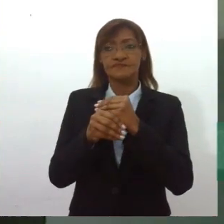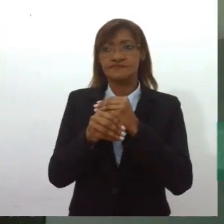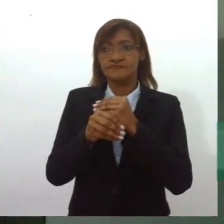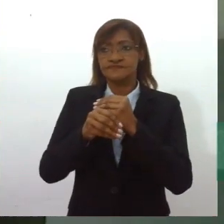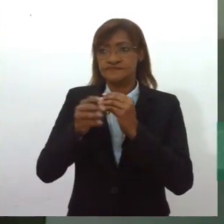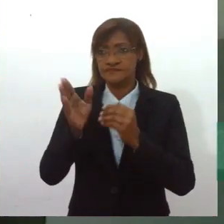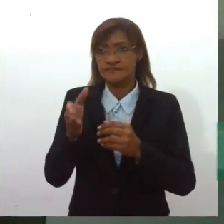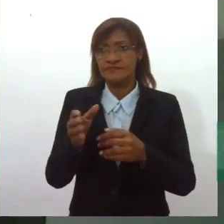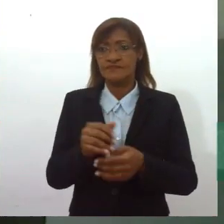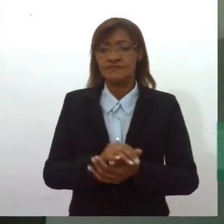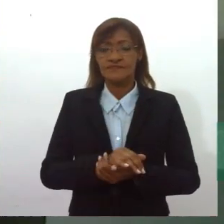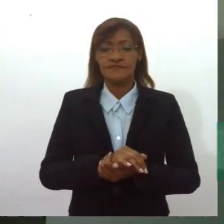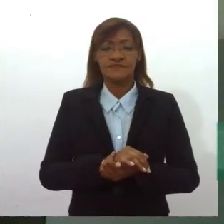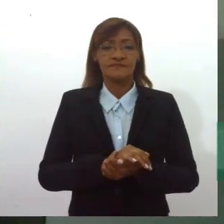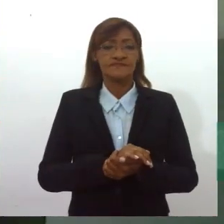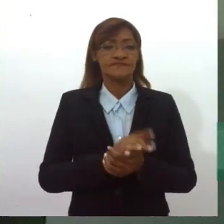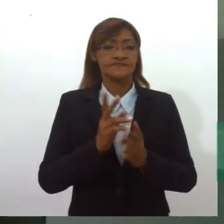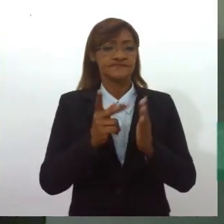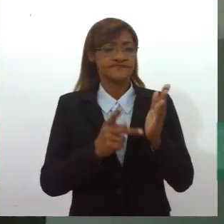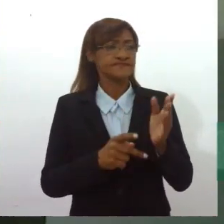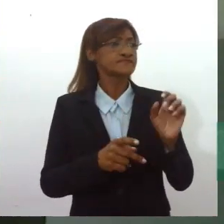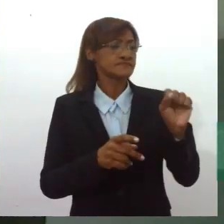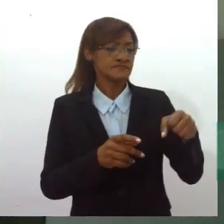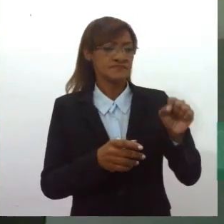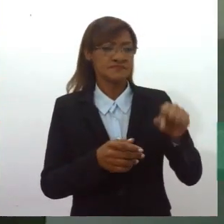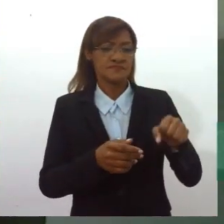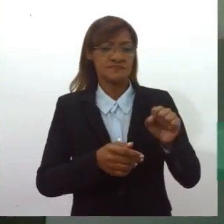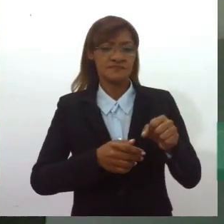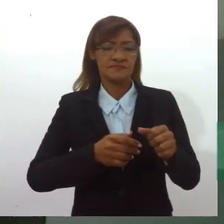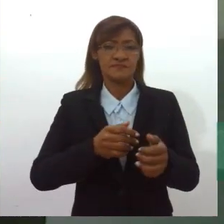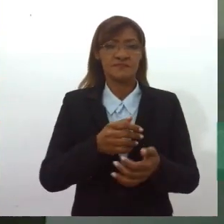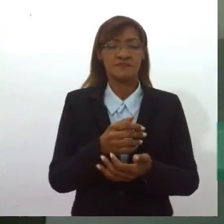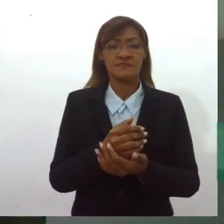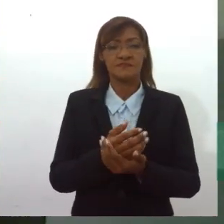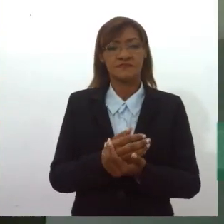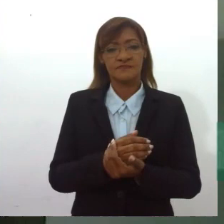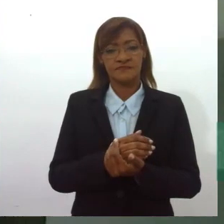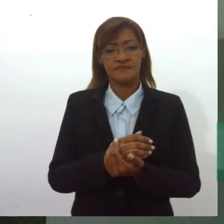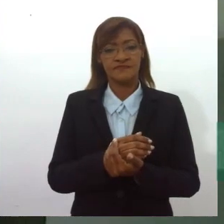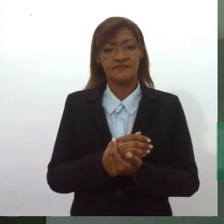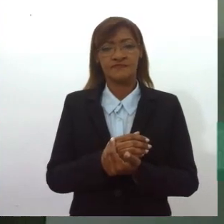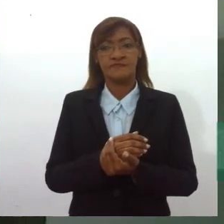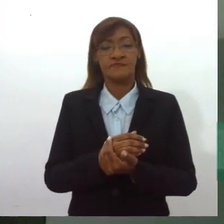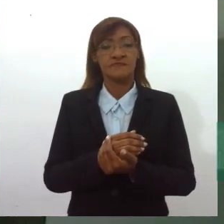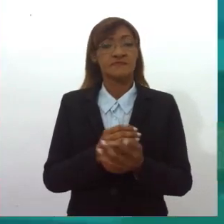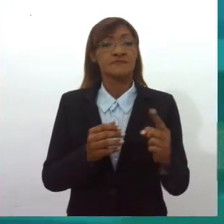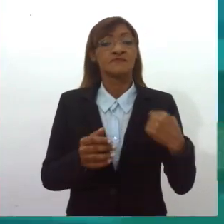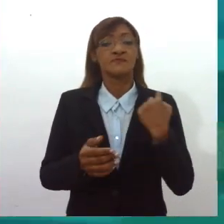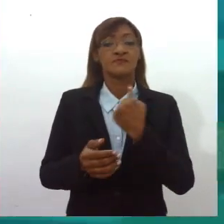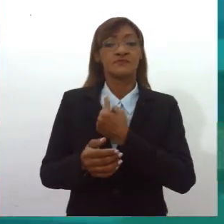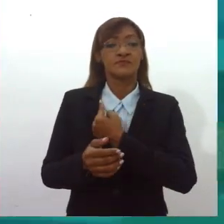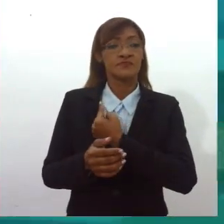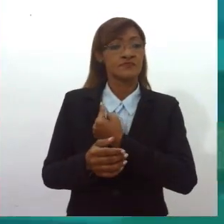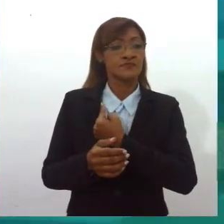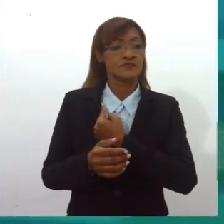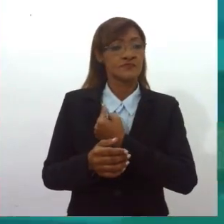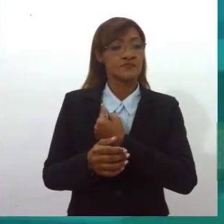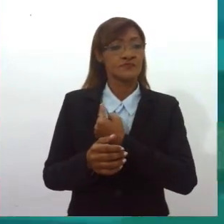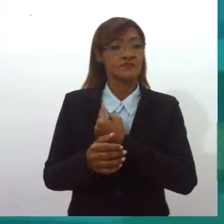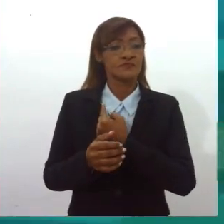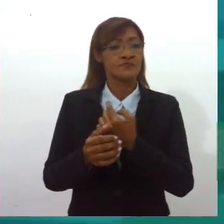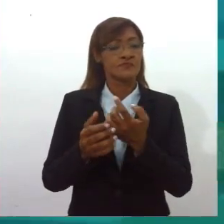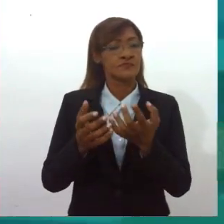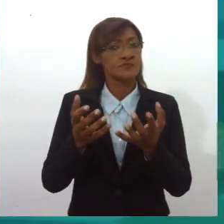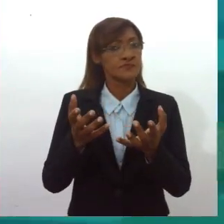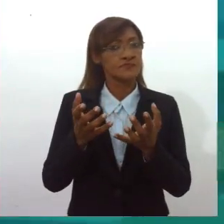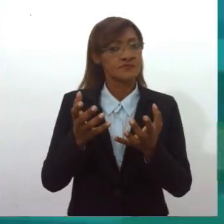a resolução com certeza eh a gente trabalha né para o bem-estar de todos os